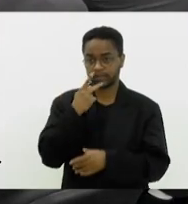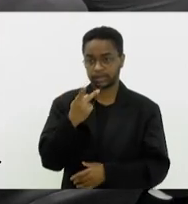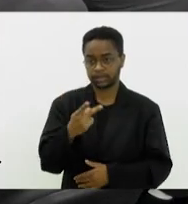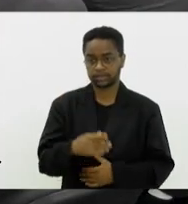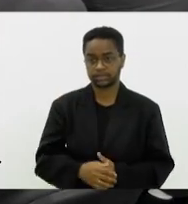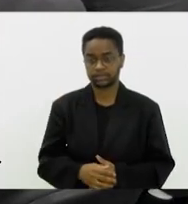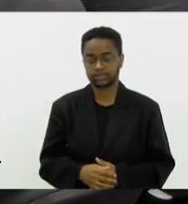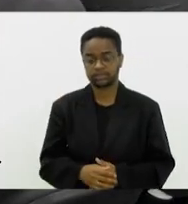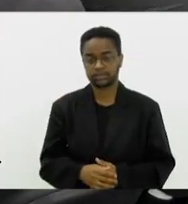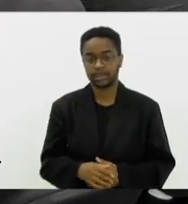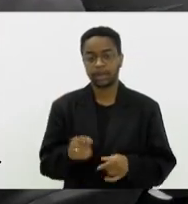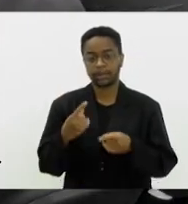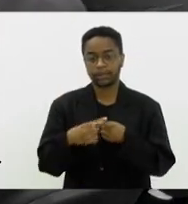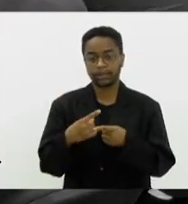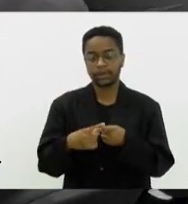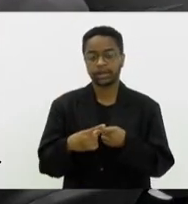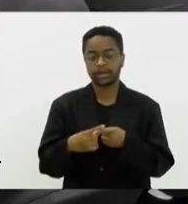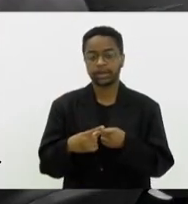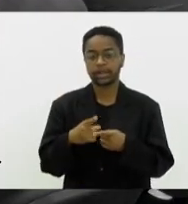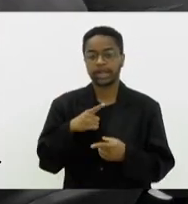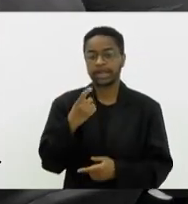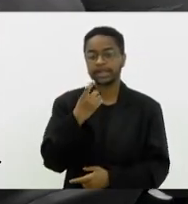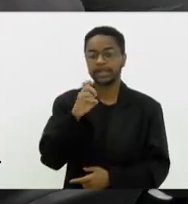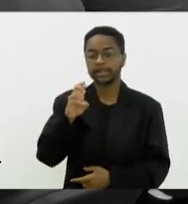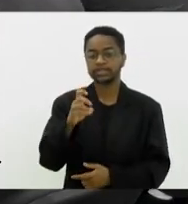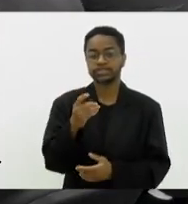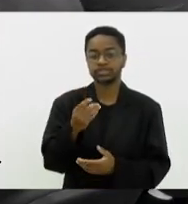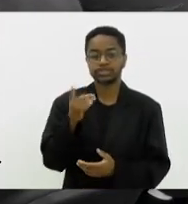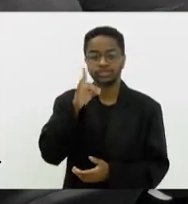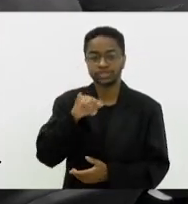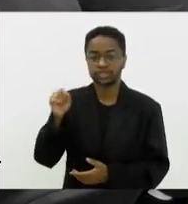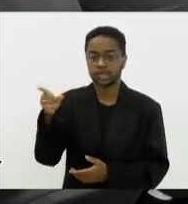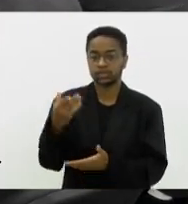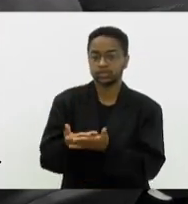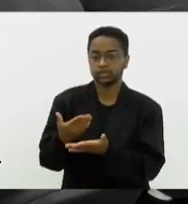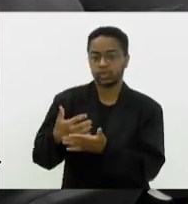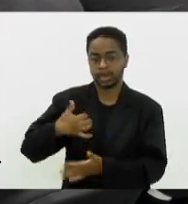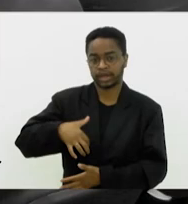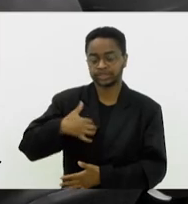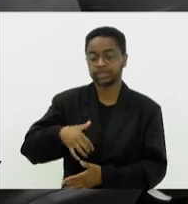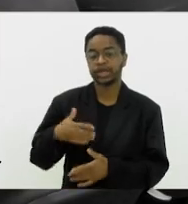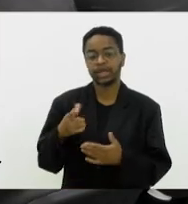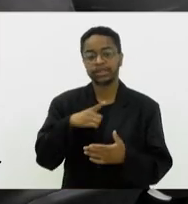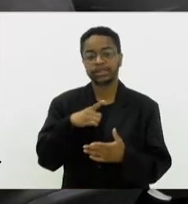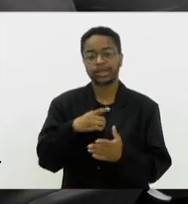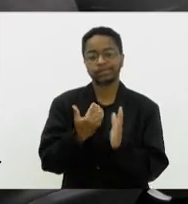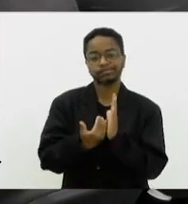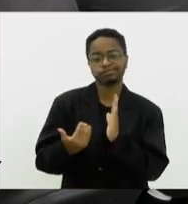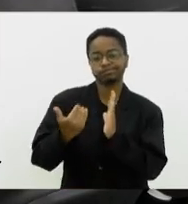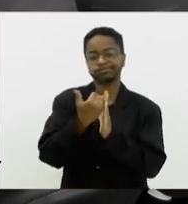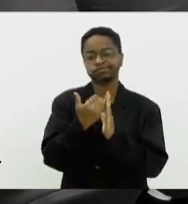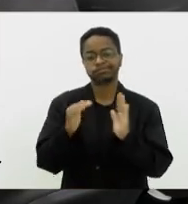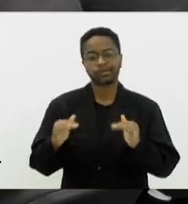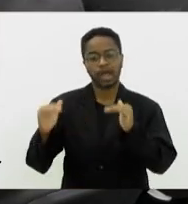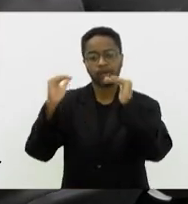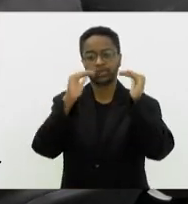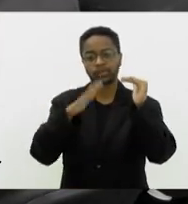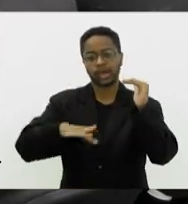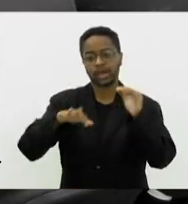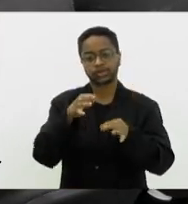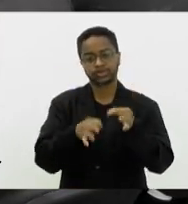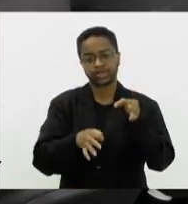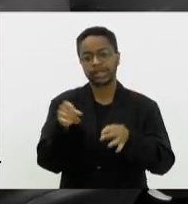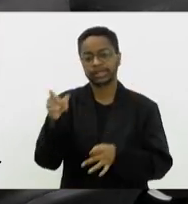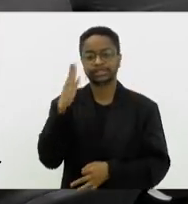curso intensivo de 15 dias que ele fez em Buenos Aires, com as maiores autoridades do judiciário, ele